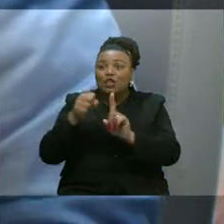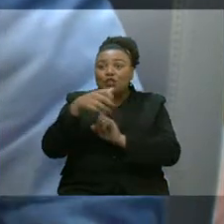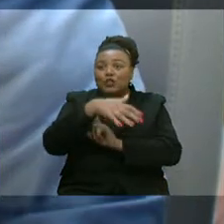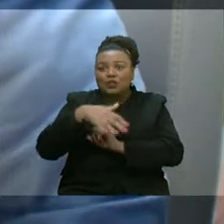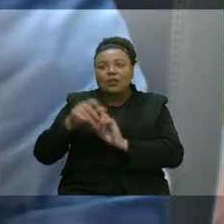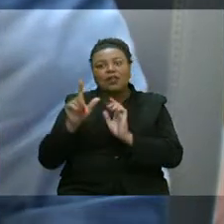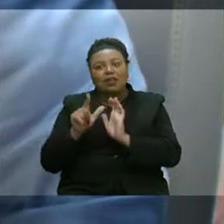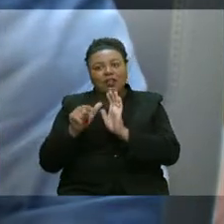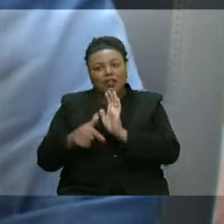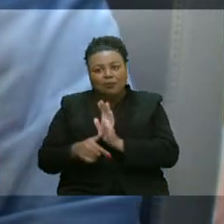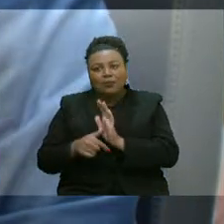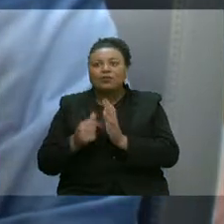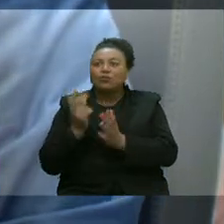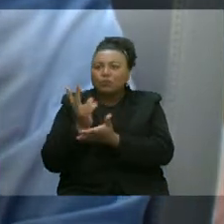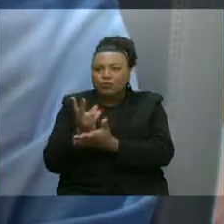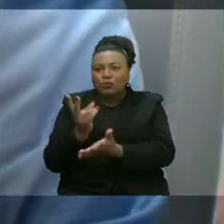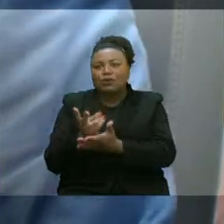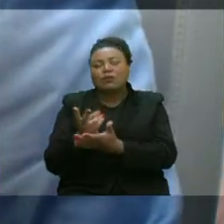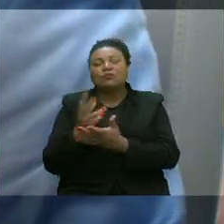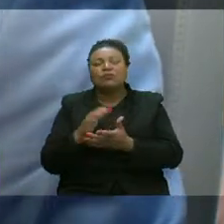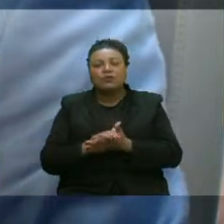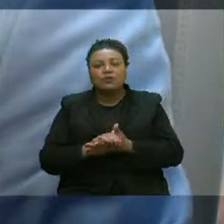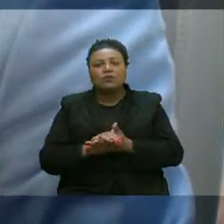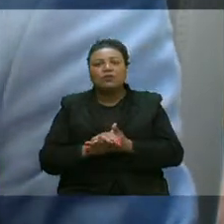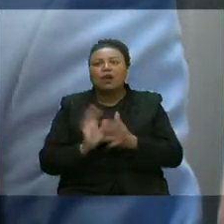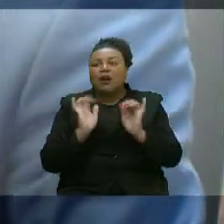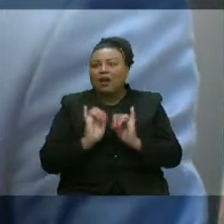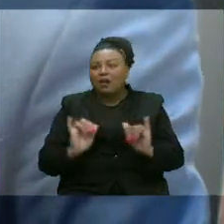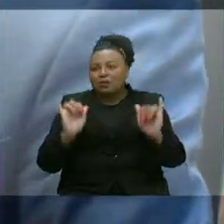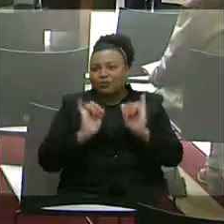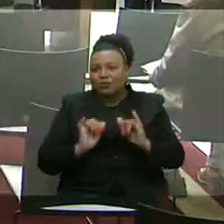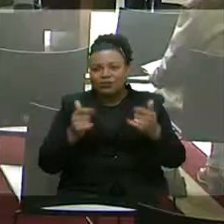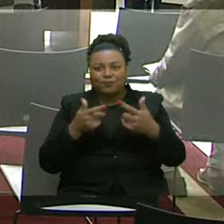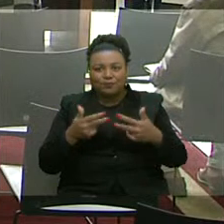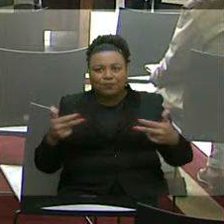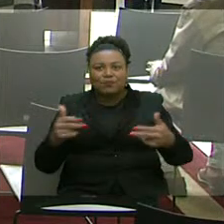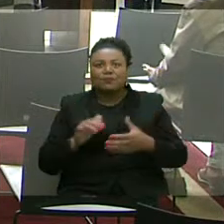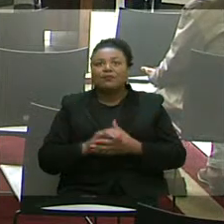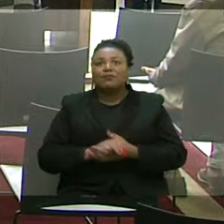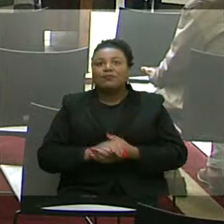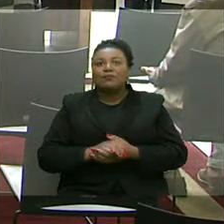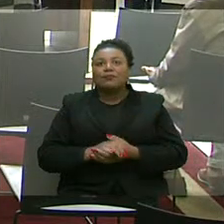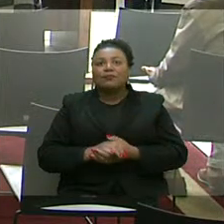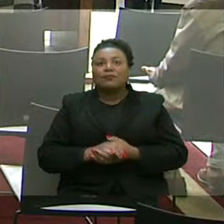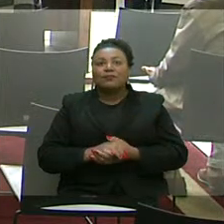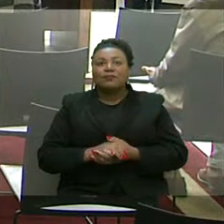Gaúcha e, posteriormente, daremos sequência aqui aos nossos anúncios.